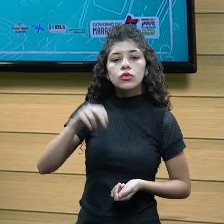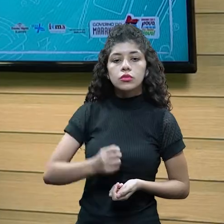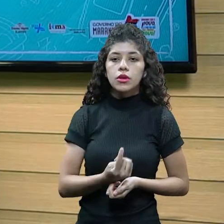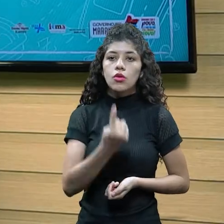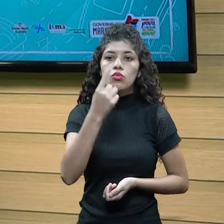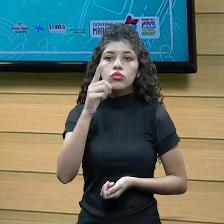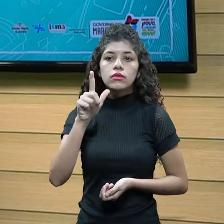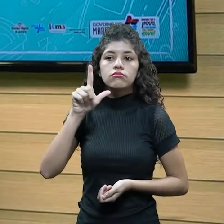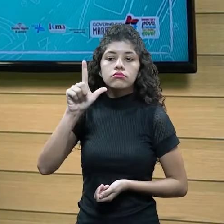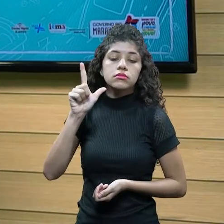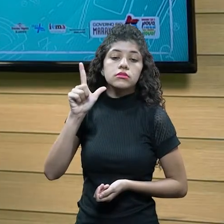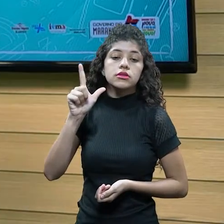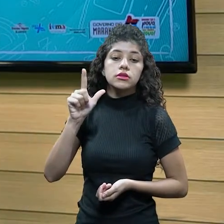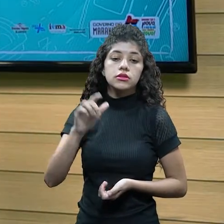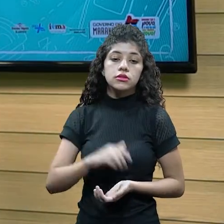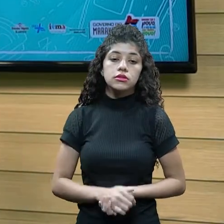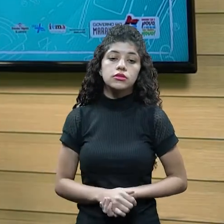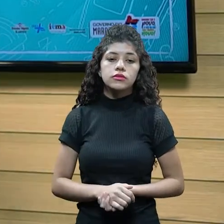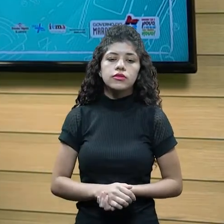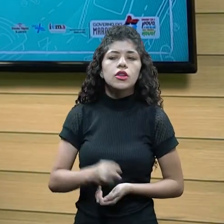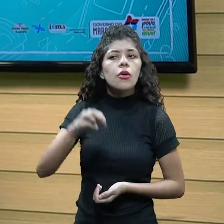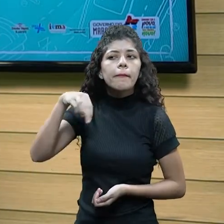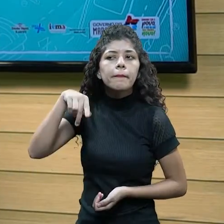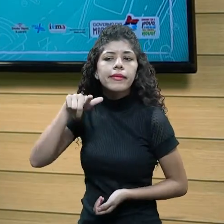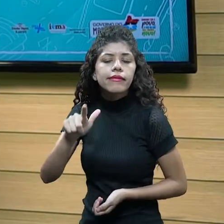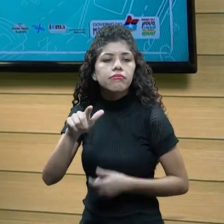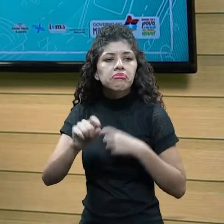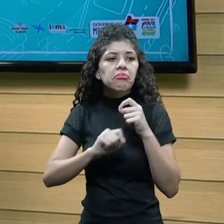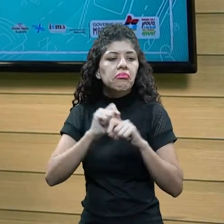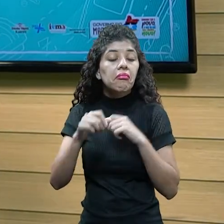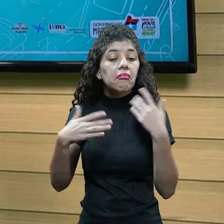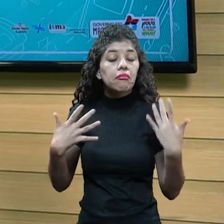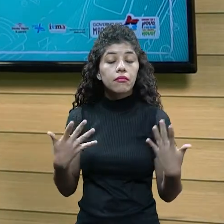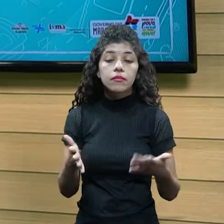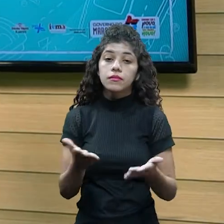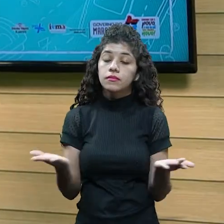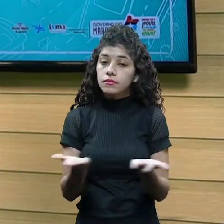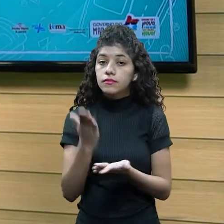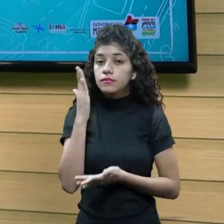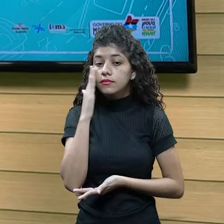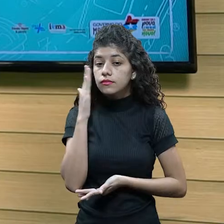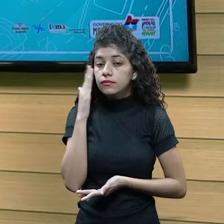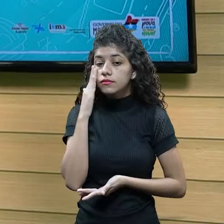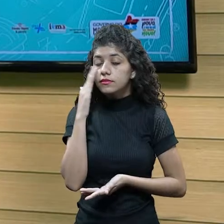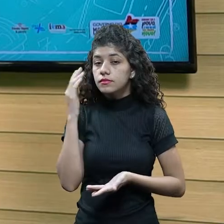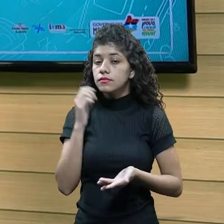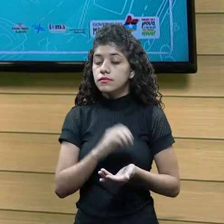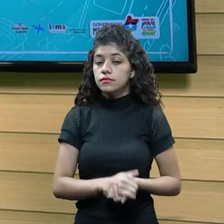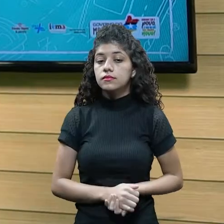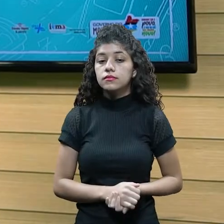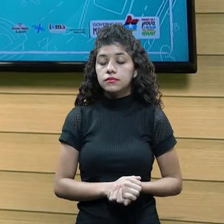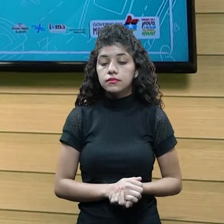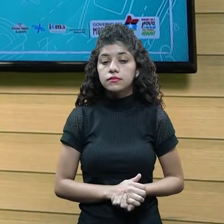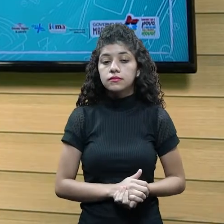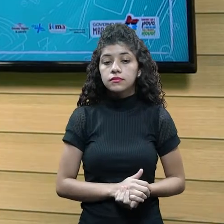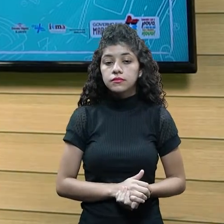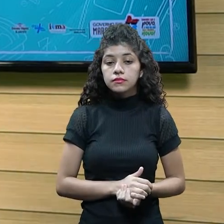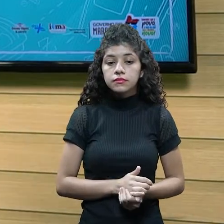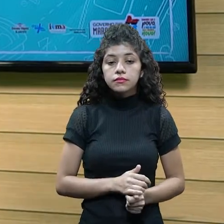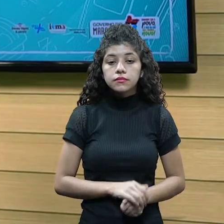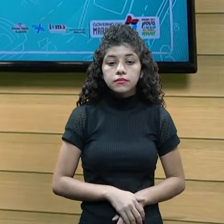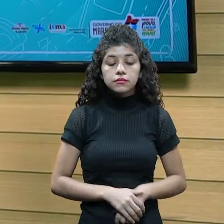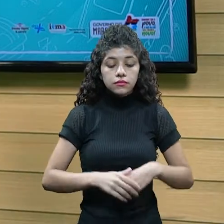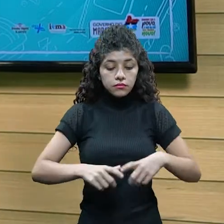2 litros, né? Mas lá eu cheguei lá, o cara falou em mililitro, o que é isso? Então a gente vai entender aqui quando a gente for fazer as questões. Então, medidas é isso, a